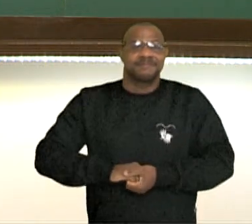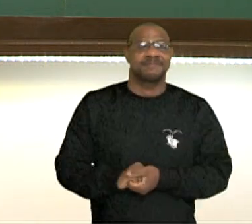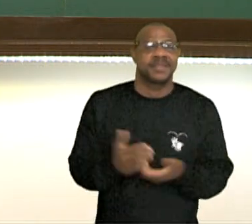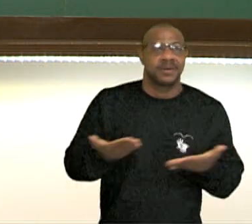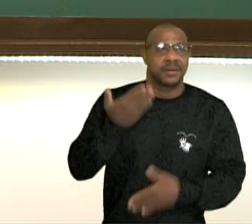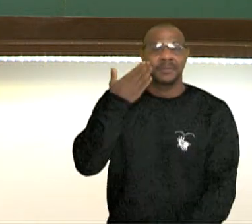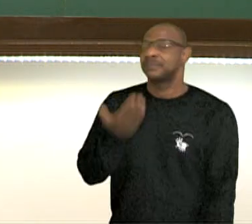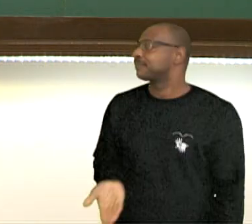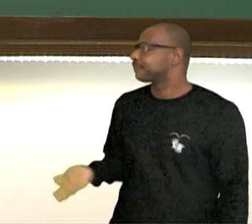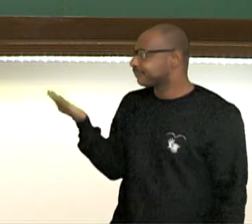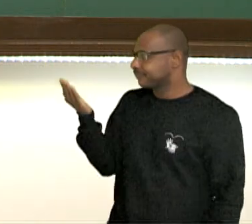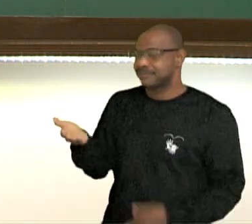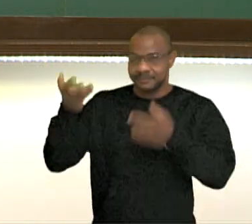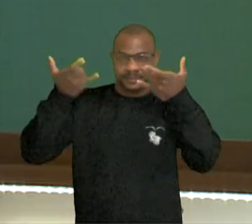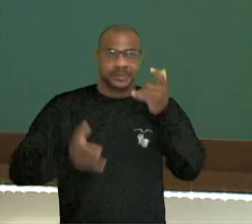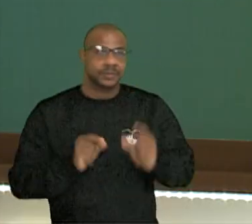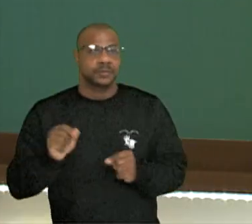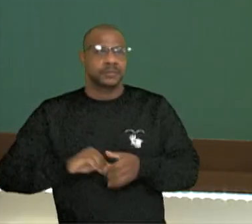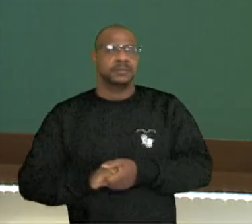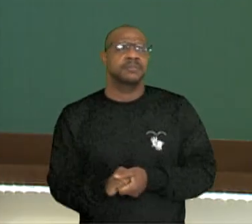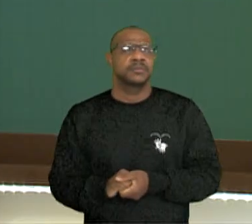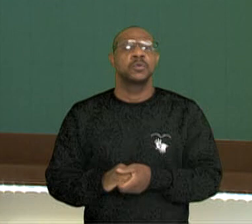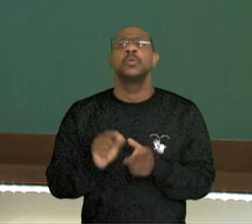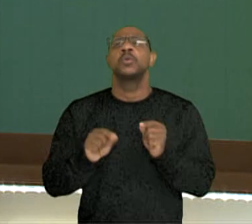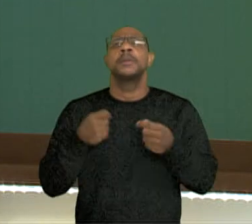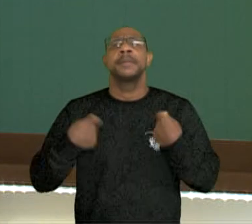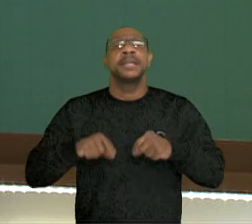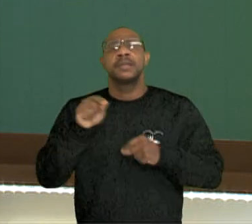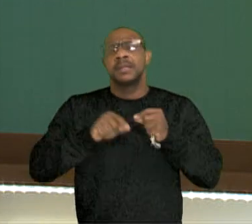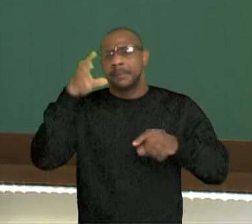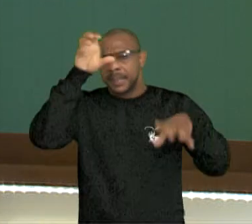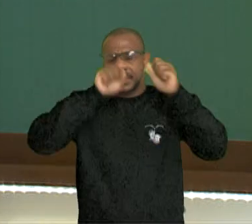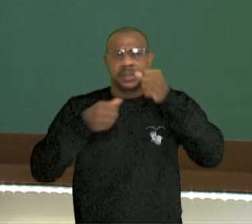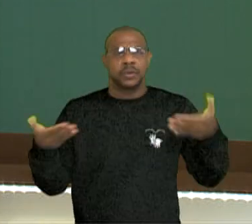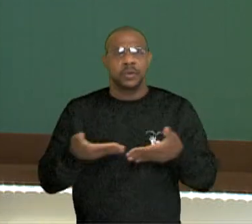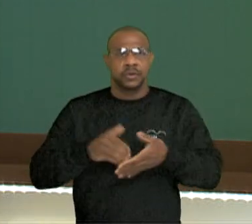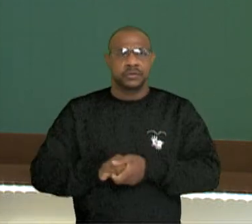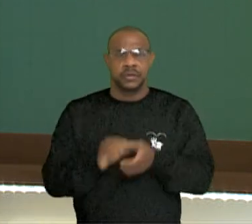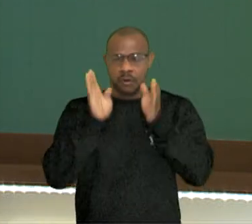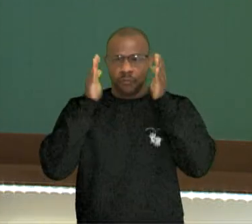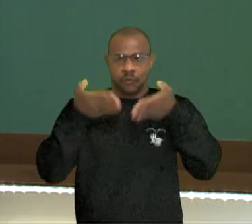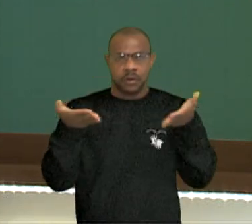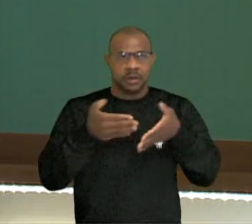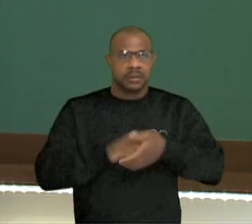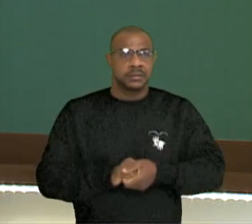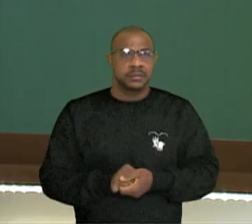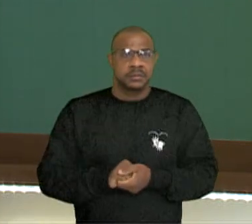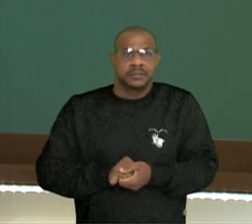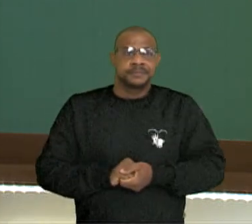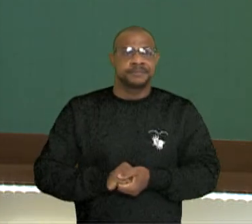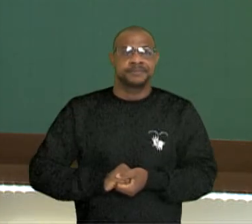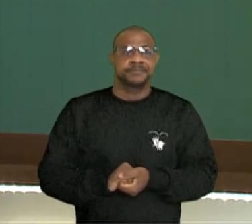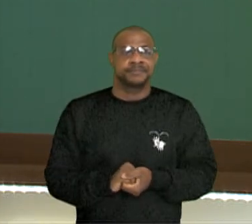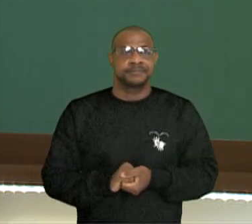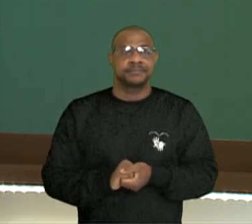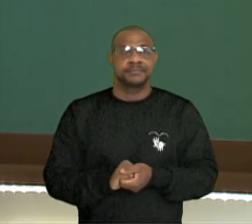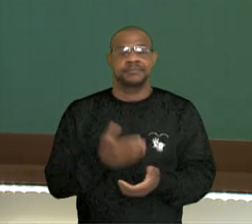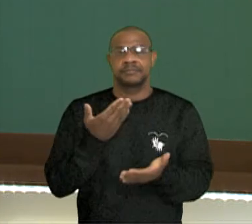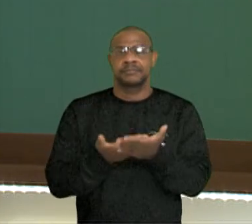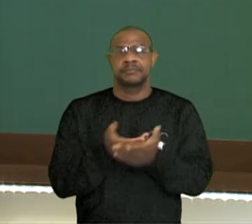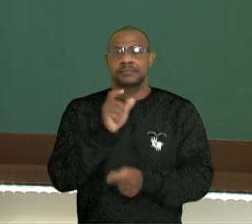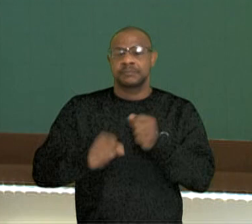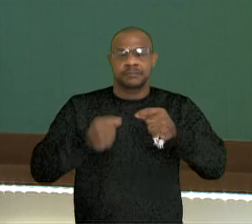mesmo. Vamos lá, então? O que eu preciso, gente, que você aprenda? Ó, foca nisso. O que a gente tem que chegar nessa aula? Estudar